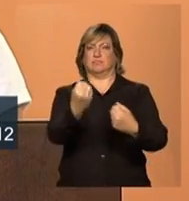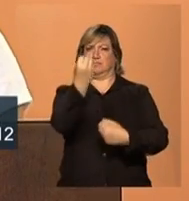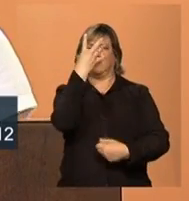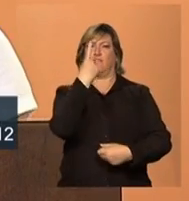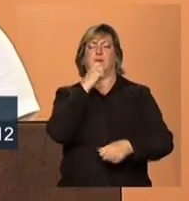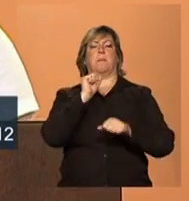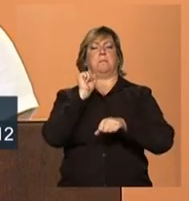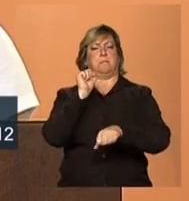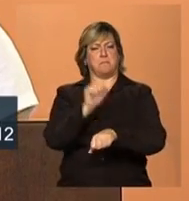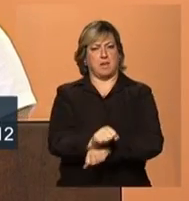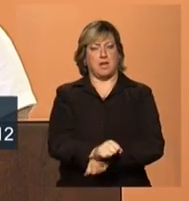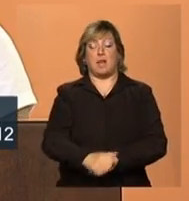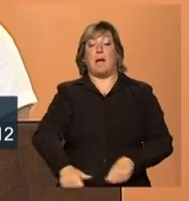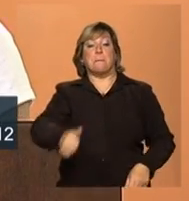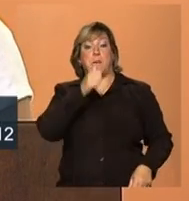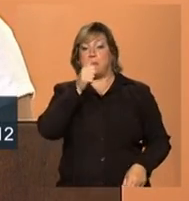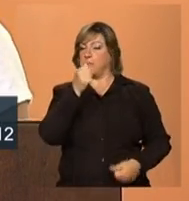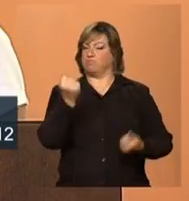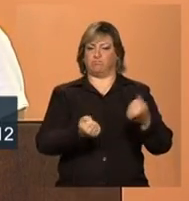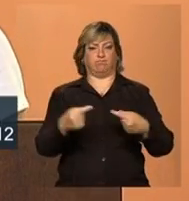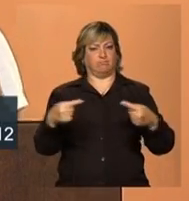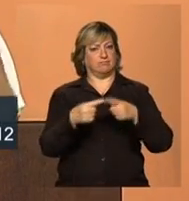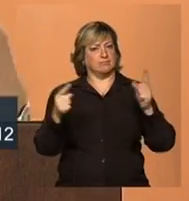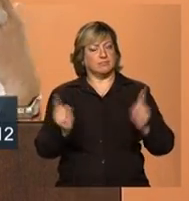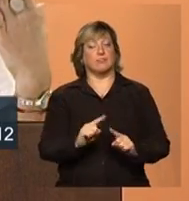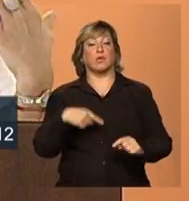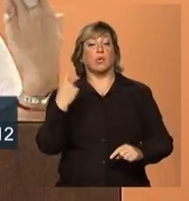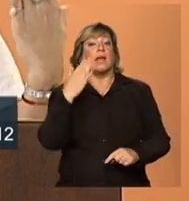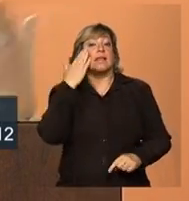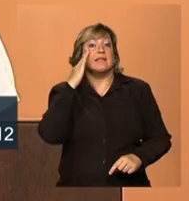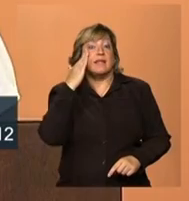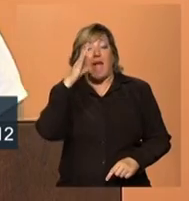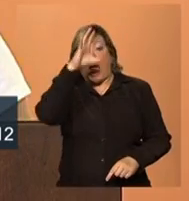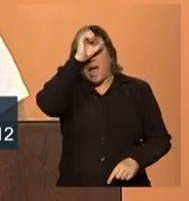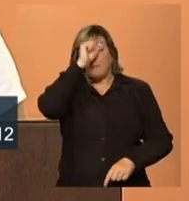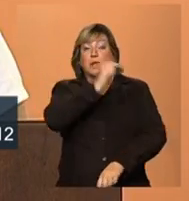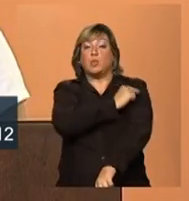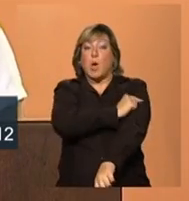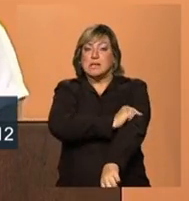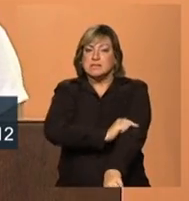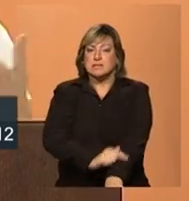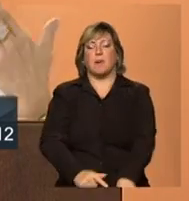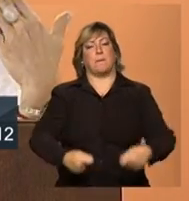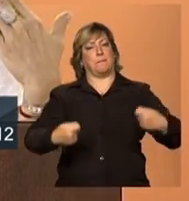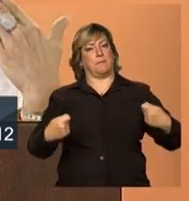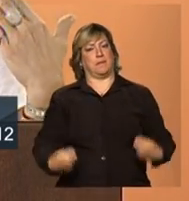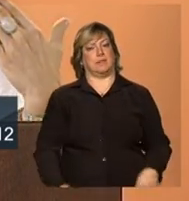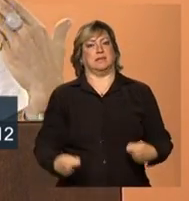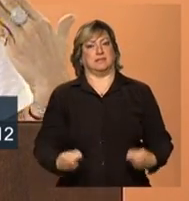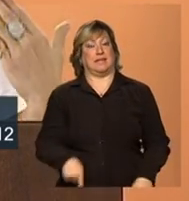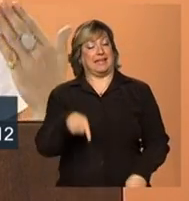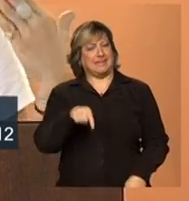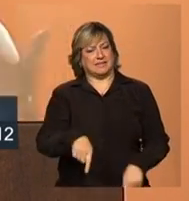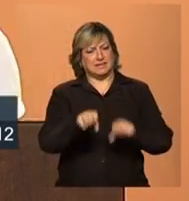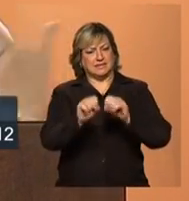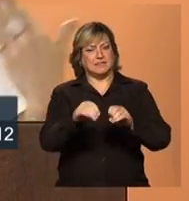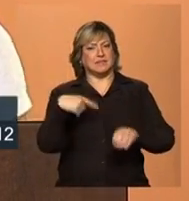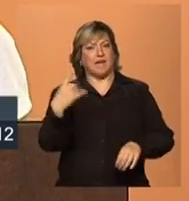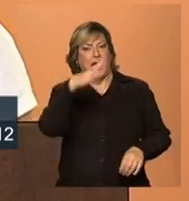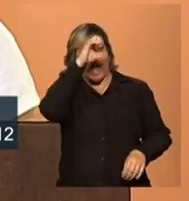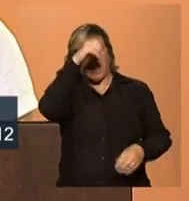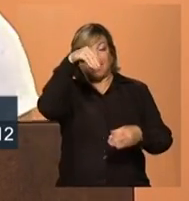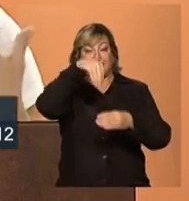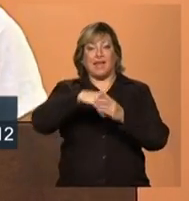sinal, que bebeu não vai dirigir. E essa mentalidade que a gente tem que botar para os nossos filhos. Eu acho que essa educação começa dentro das